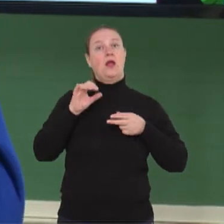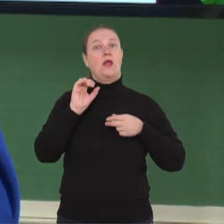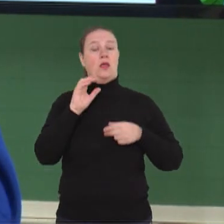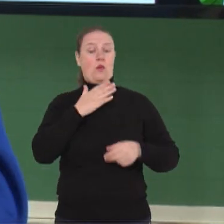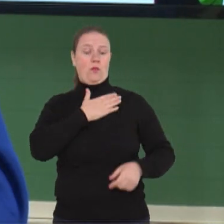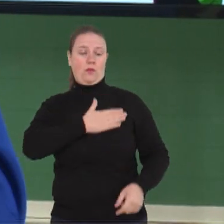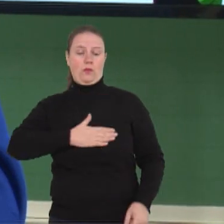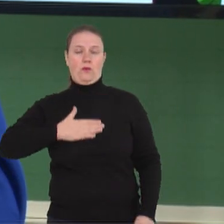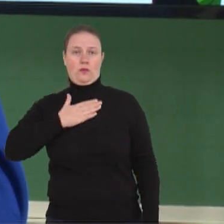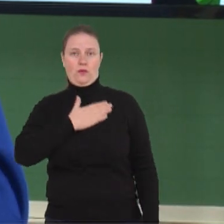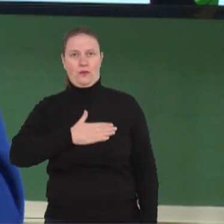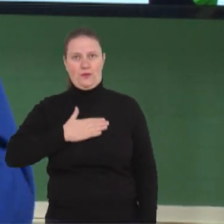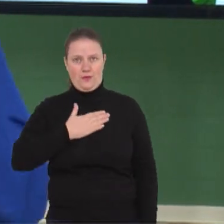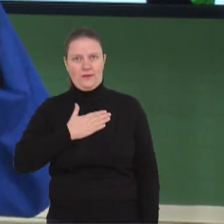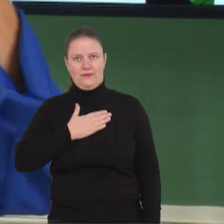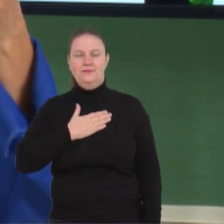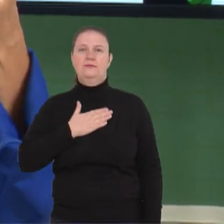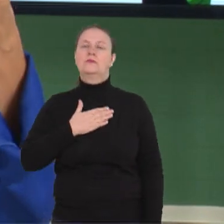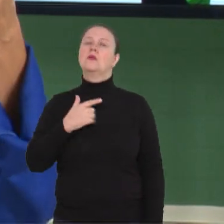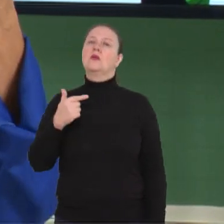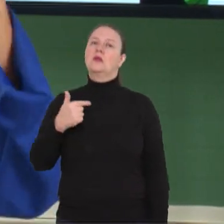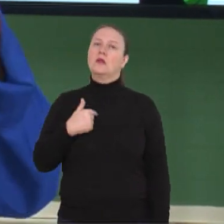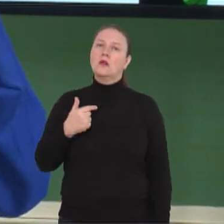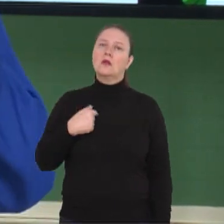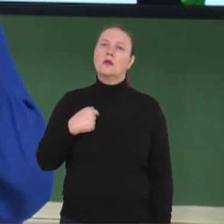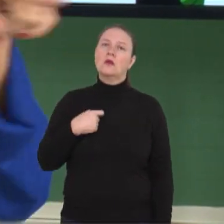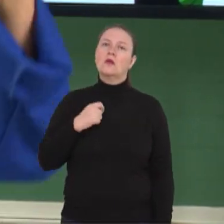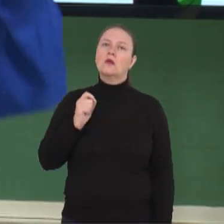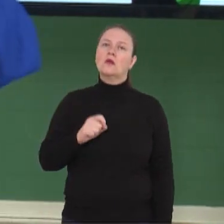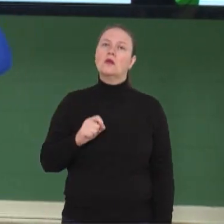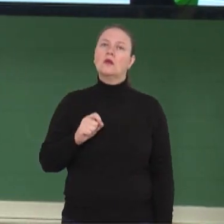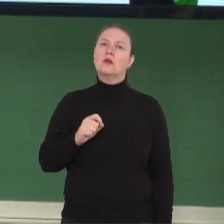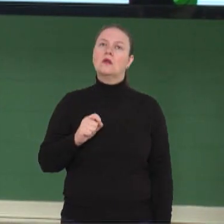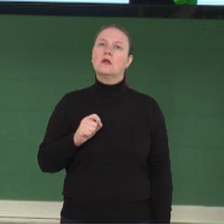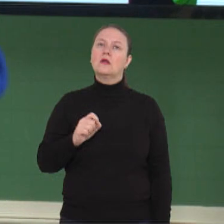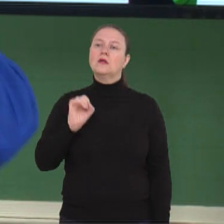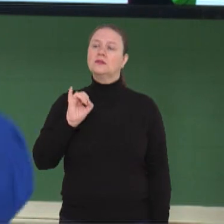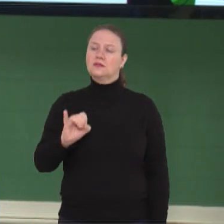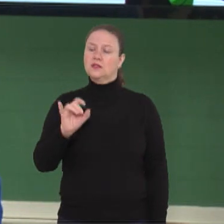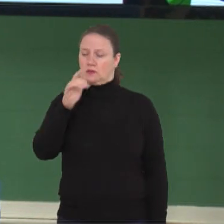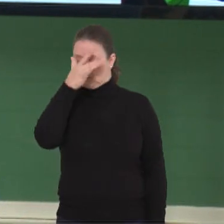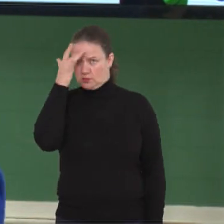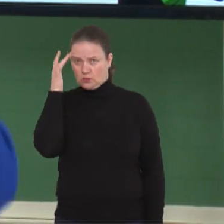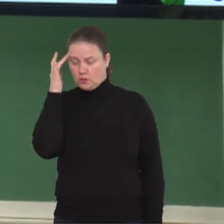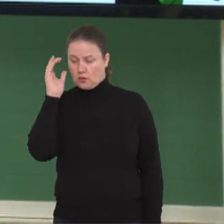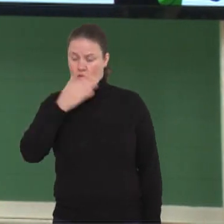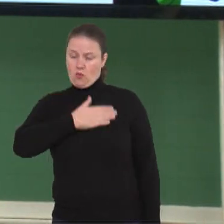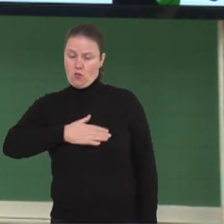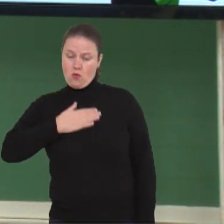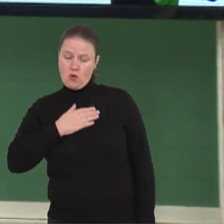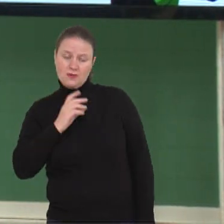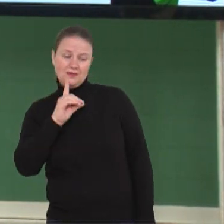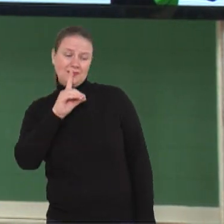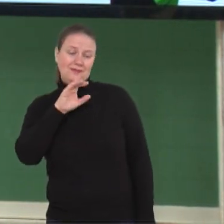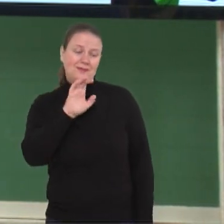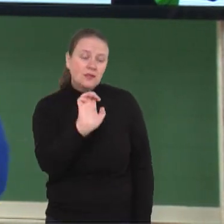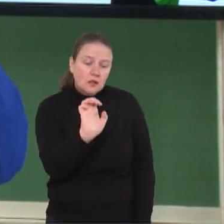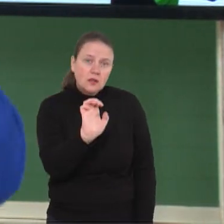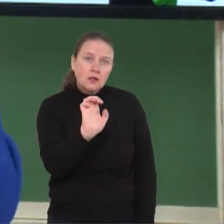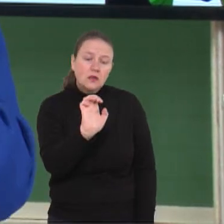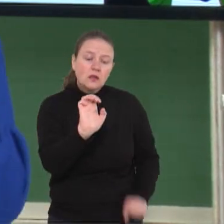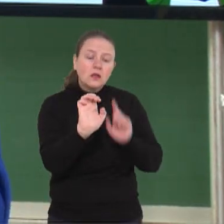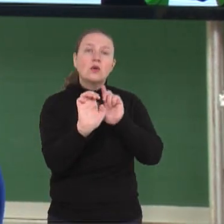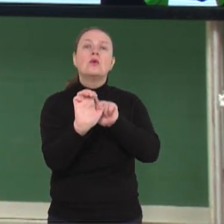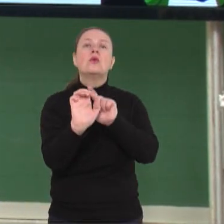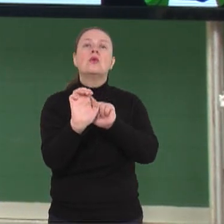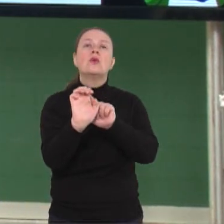eu gosto de pizza. Eu gosto, quem gosta, gosta de alguma coisa. Então, esse de é a preposição.